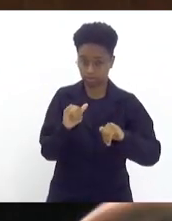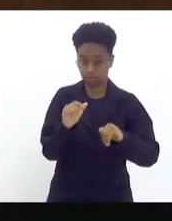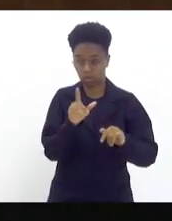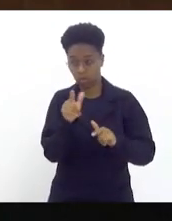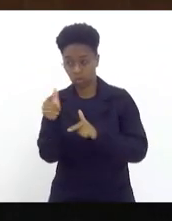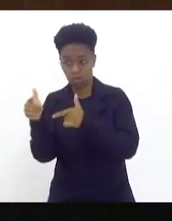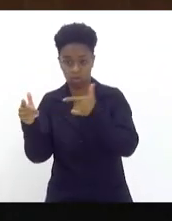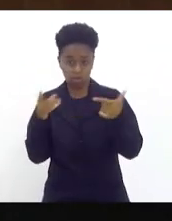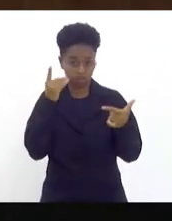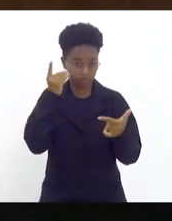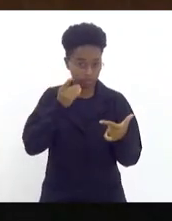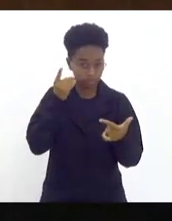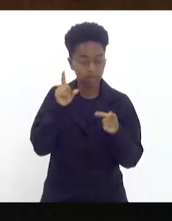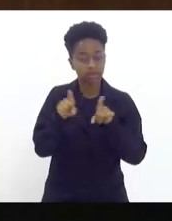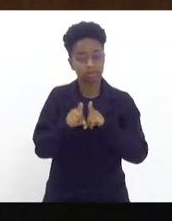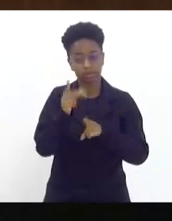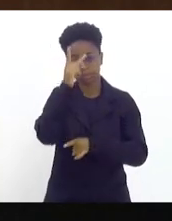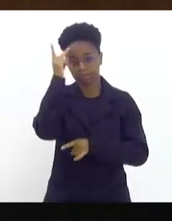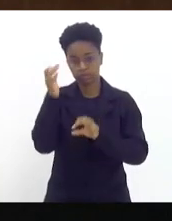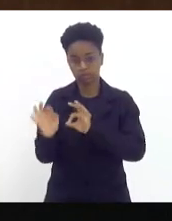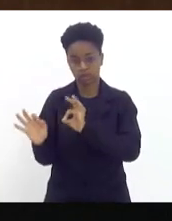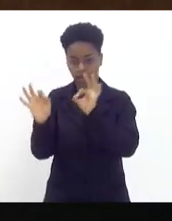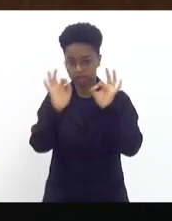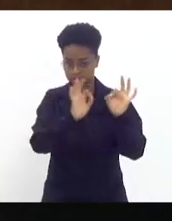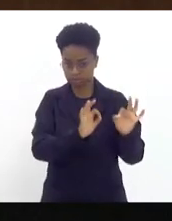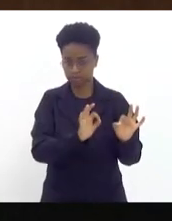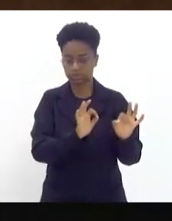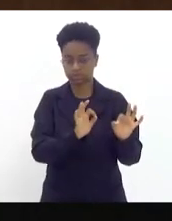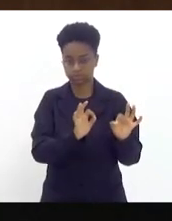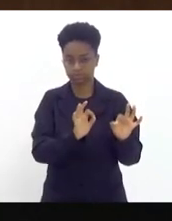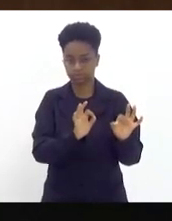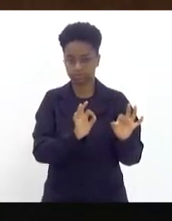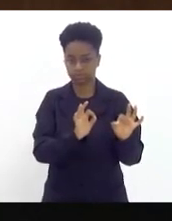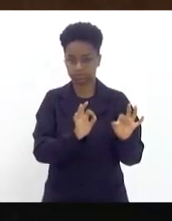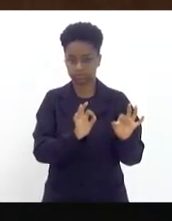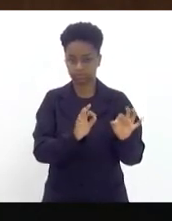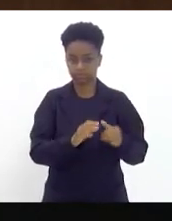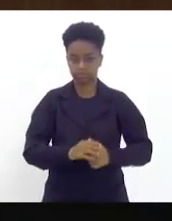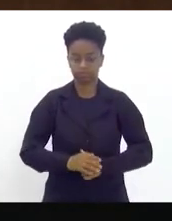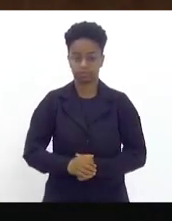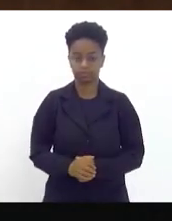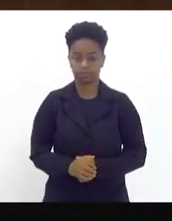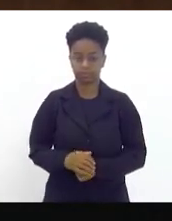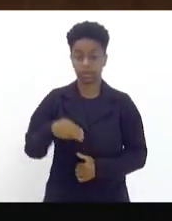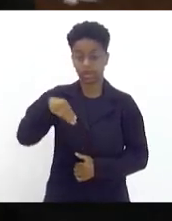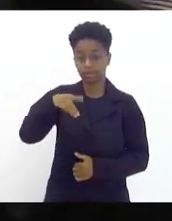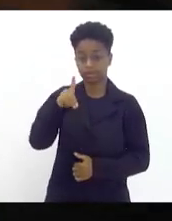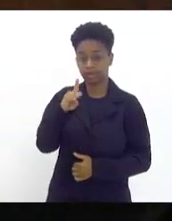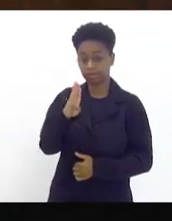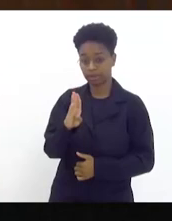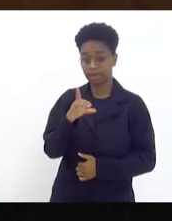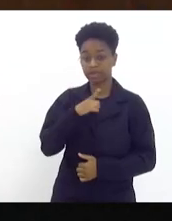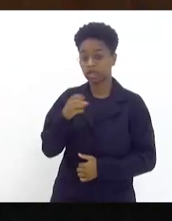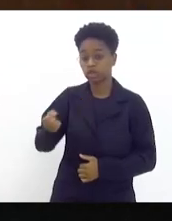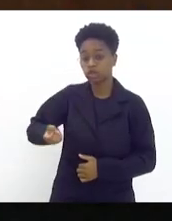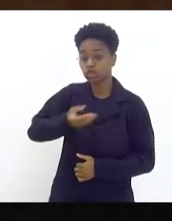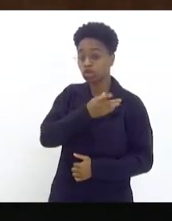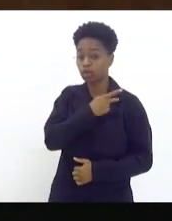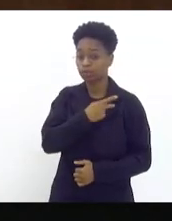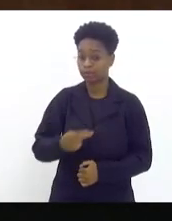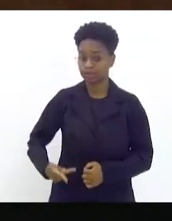e aqueles que estão nos assistindo que o MDB tem um novo presidente